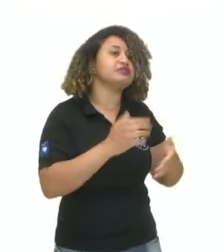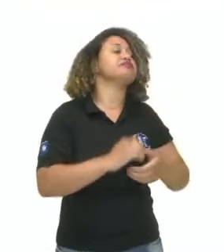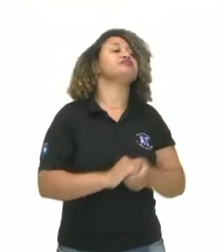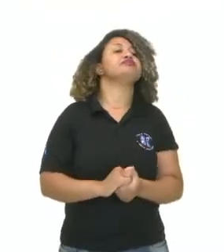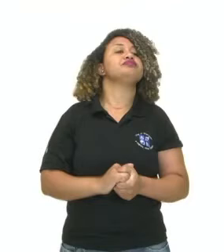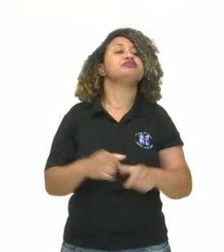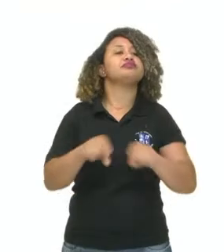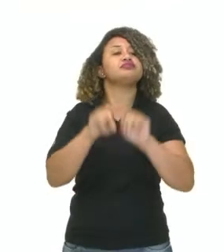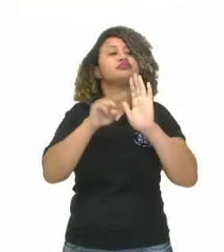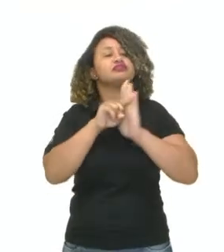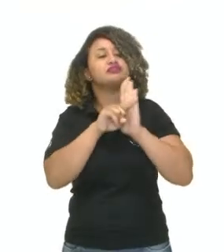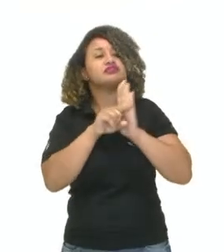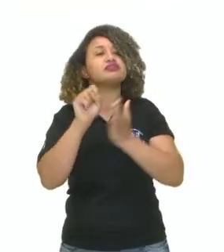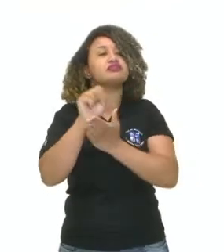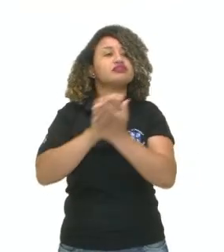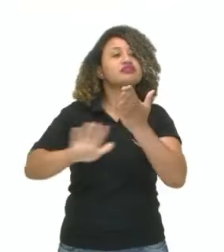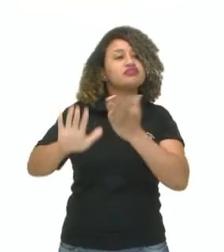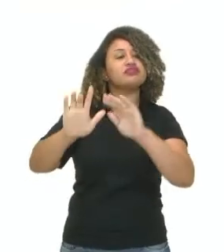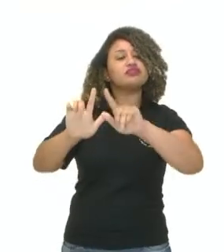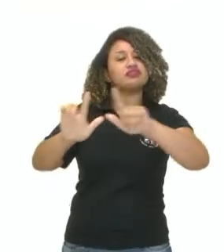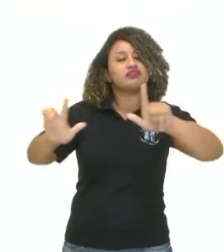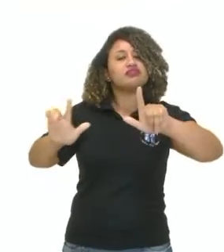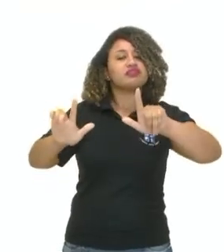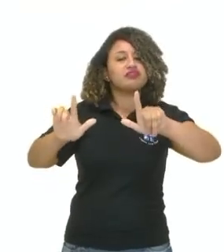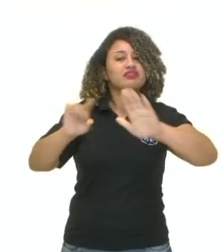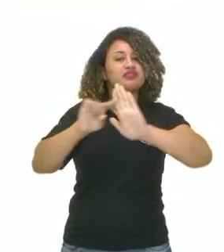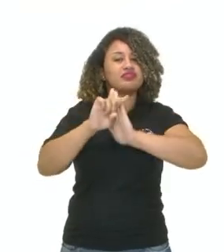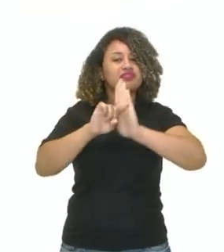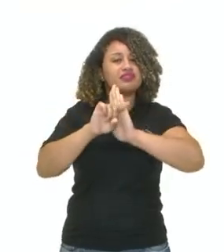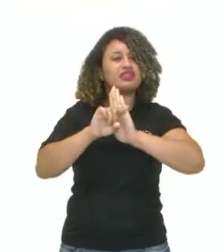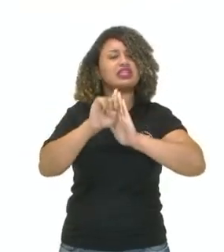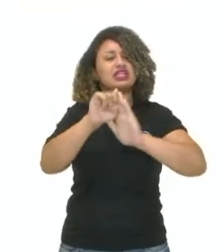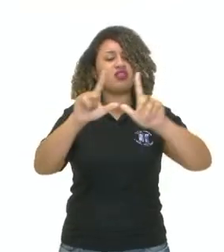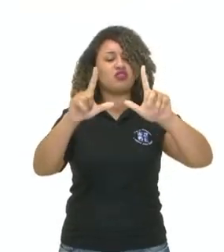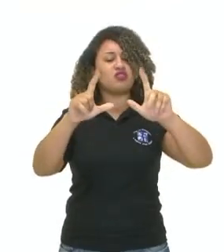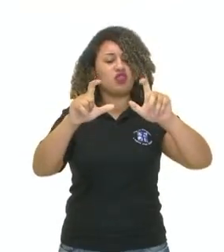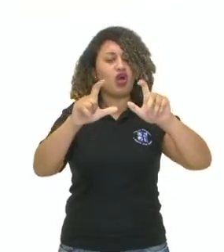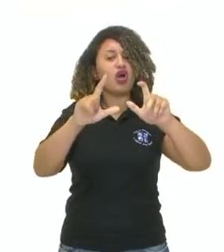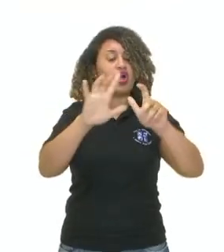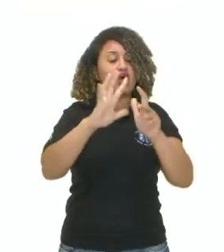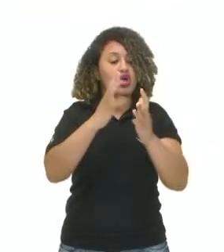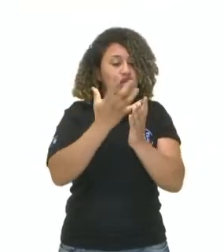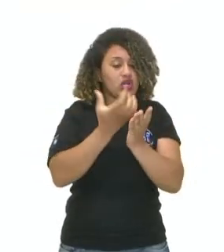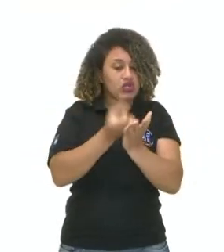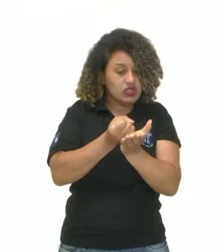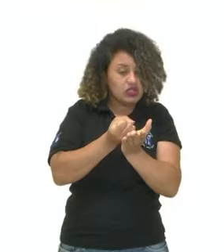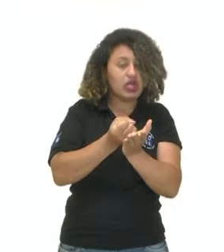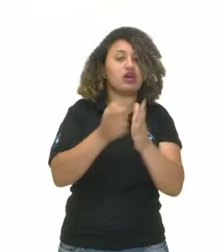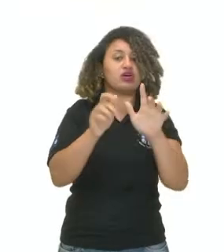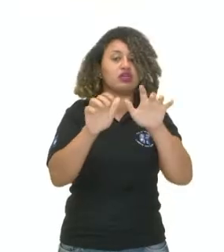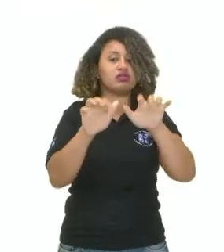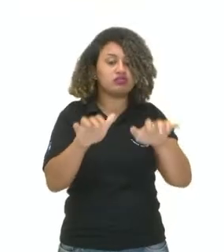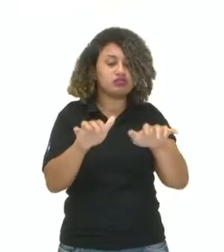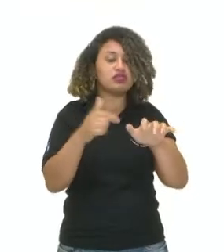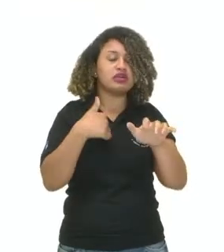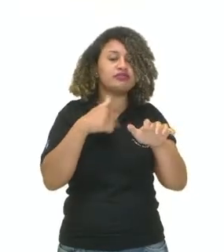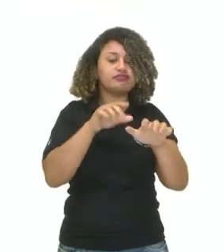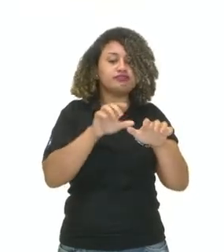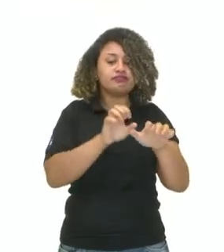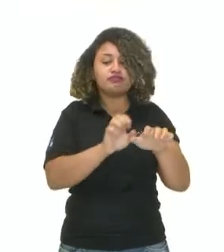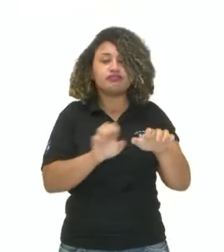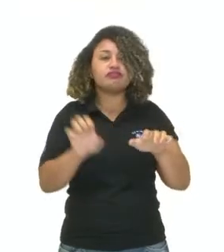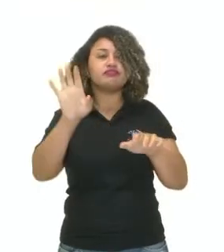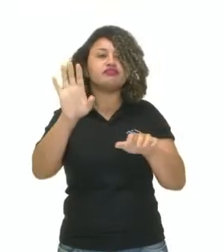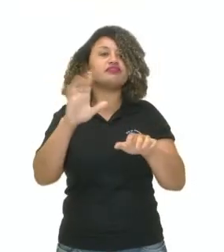Investigue a imagem em um buscador. Se recebeu uma foto, salve-a em seu computador e carregue